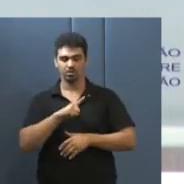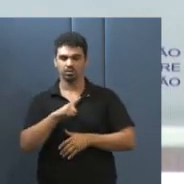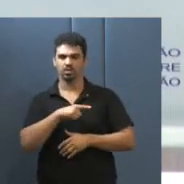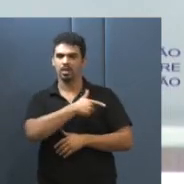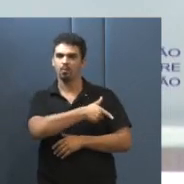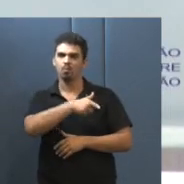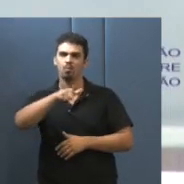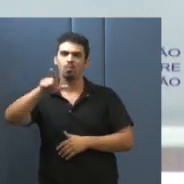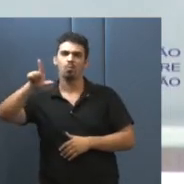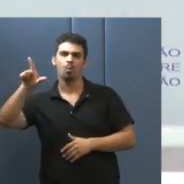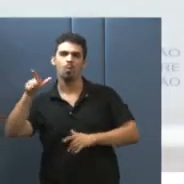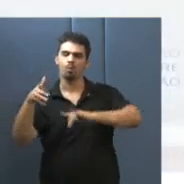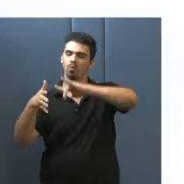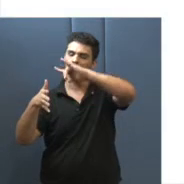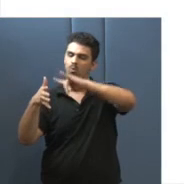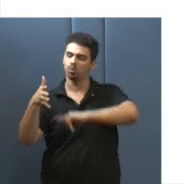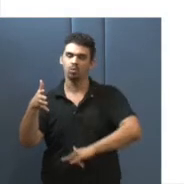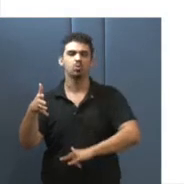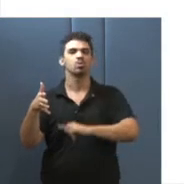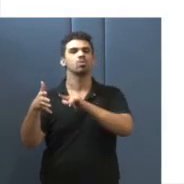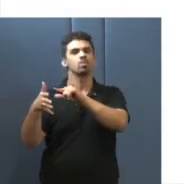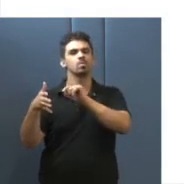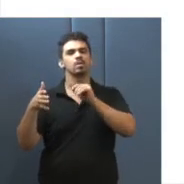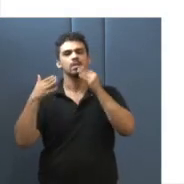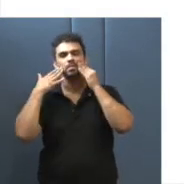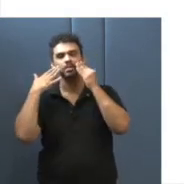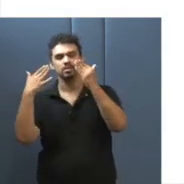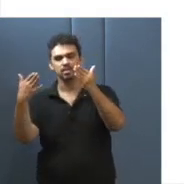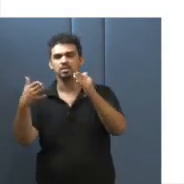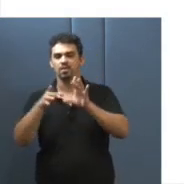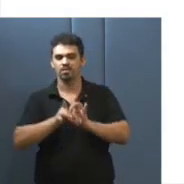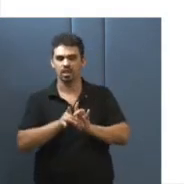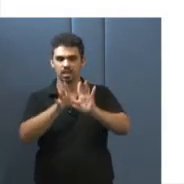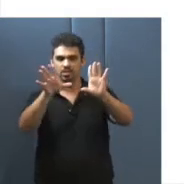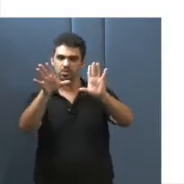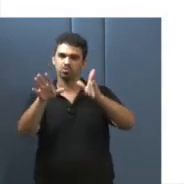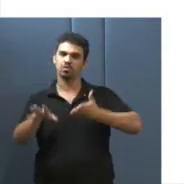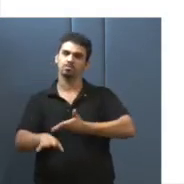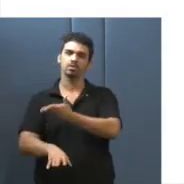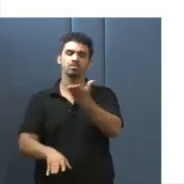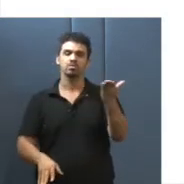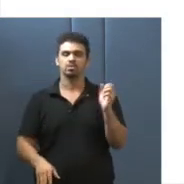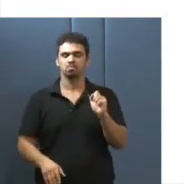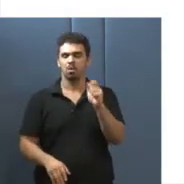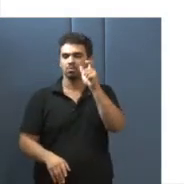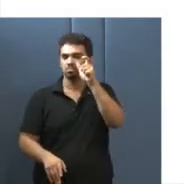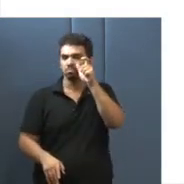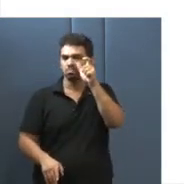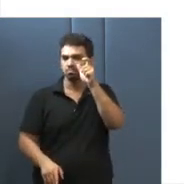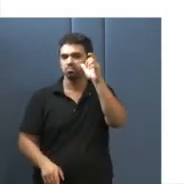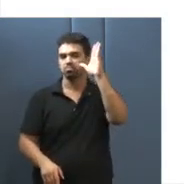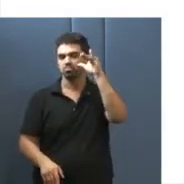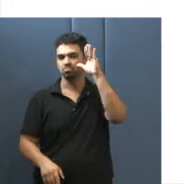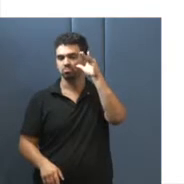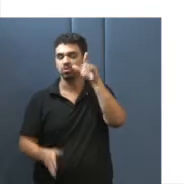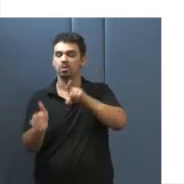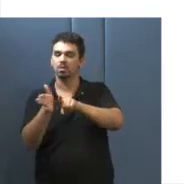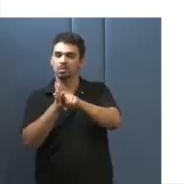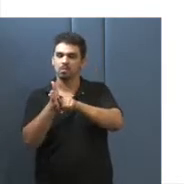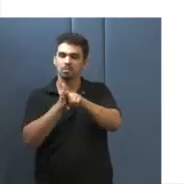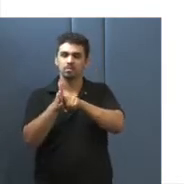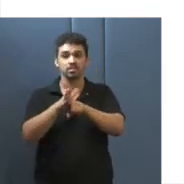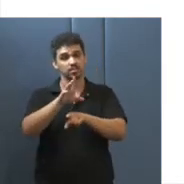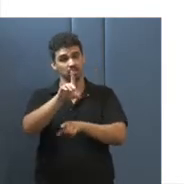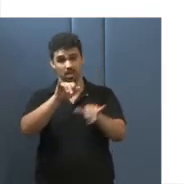outro portfólio do que... Naturalmente, essa apresentação vai permanecer disponível para que vocês possam realizar a consulta dos dados que estão ali,